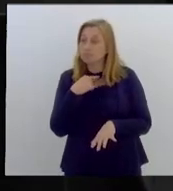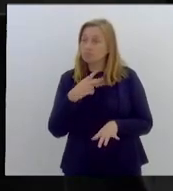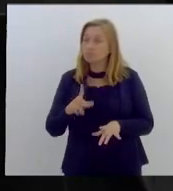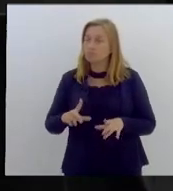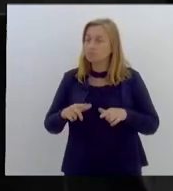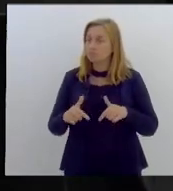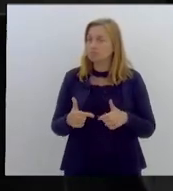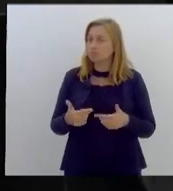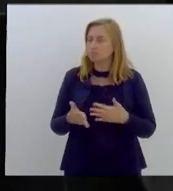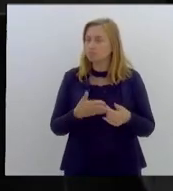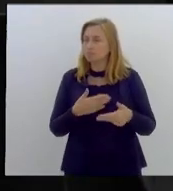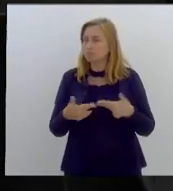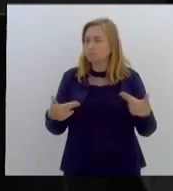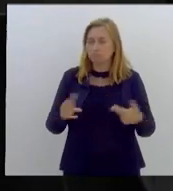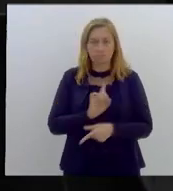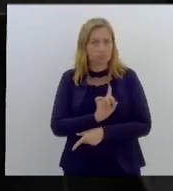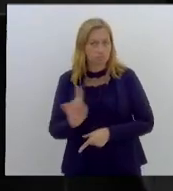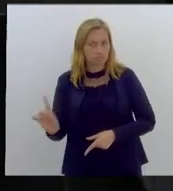peça de ficção.